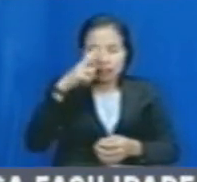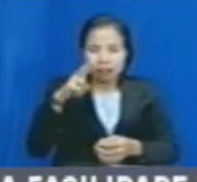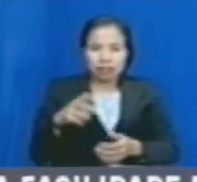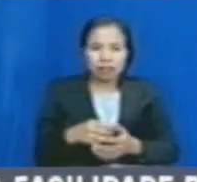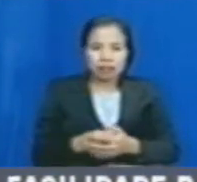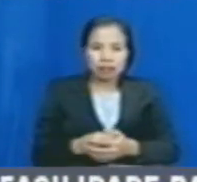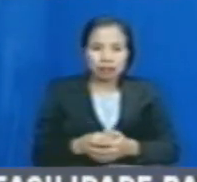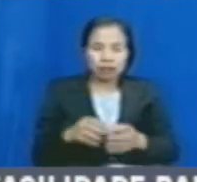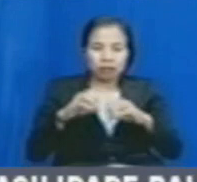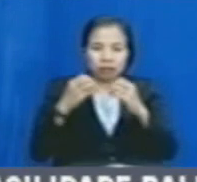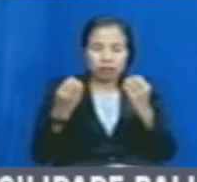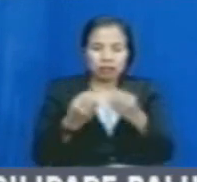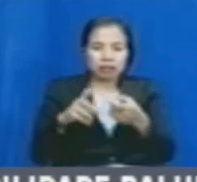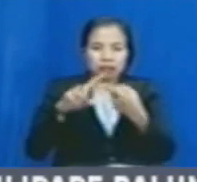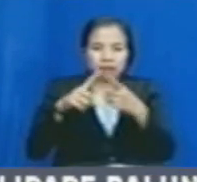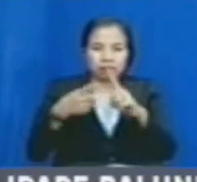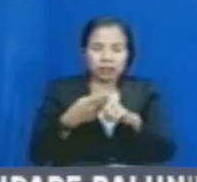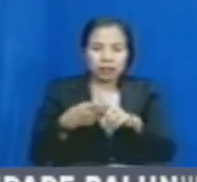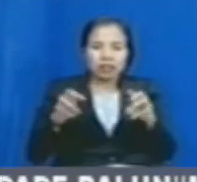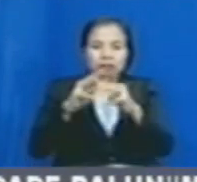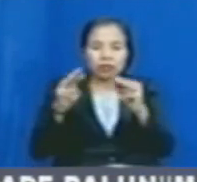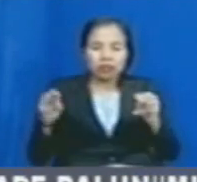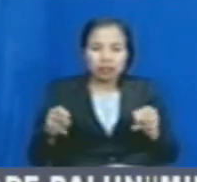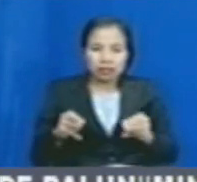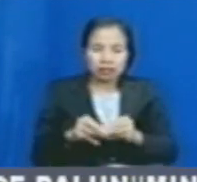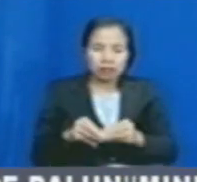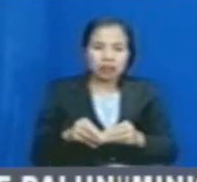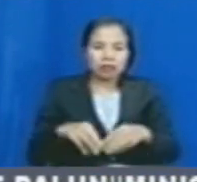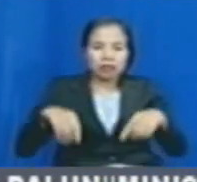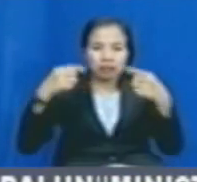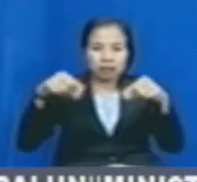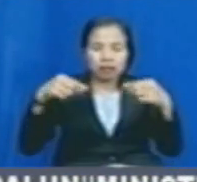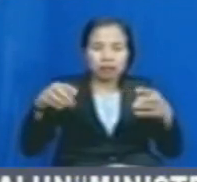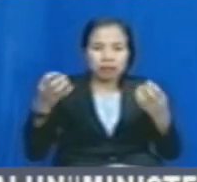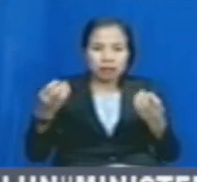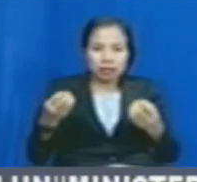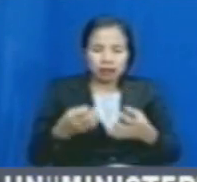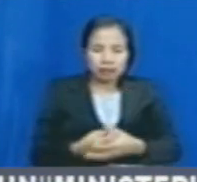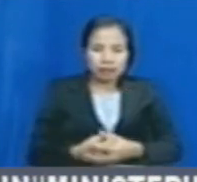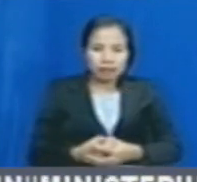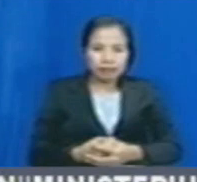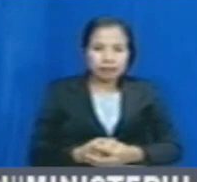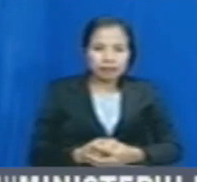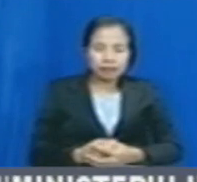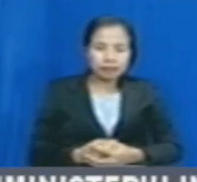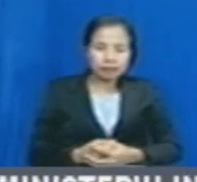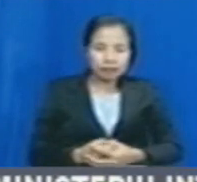acompanhamento do senhor Zio Belo, né? Município de Nema, que registra o conflito para aqui? Sim.